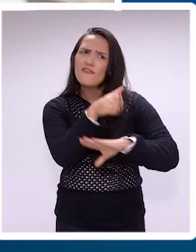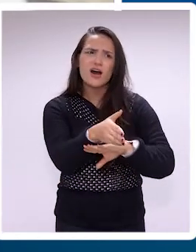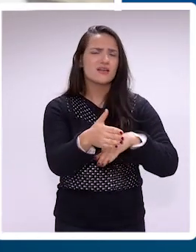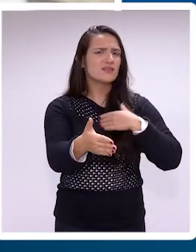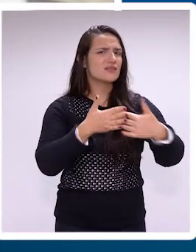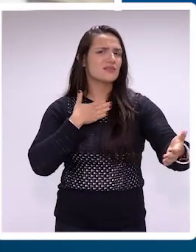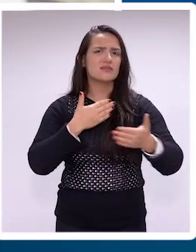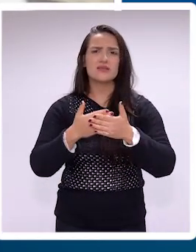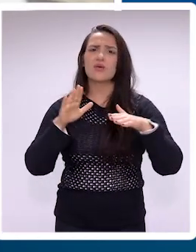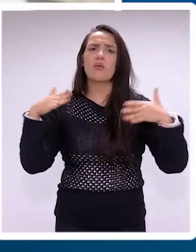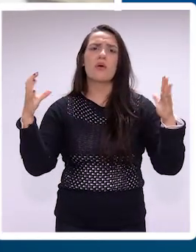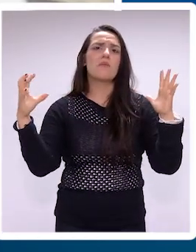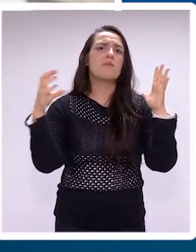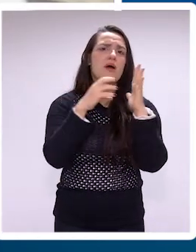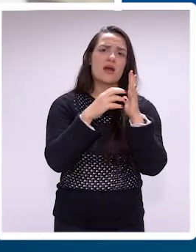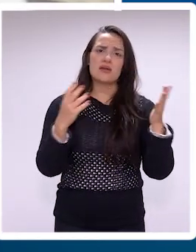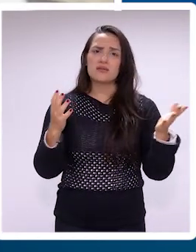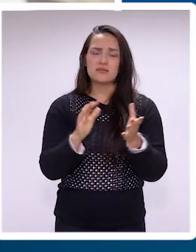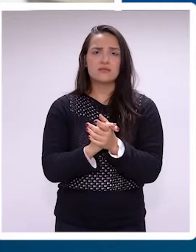boa qualidade.